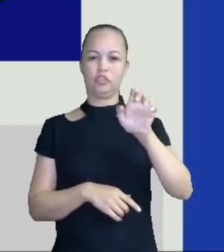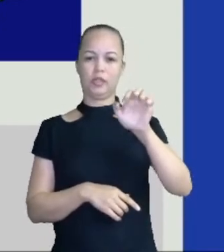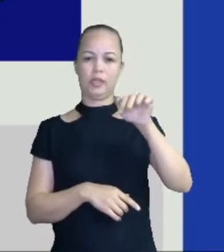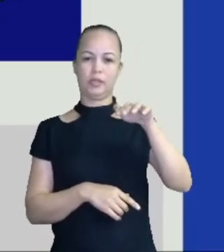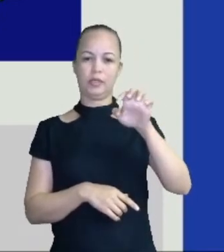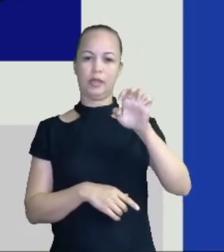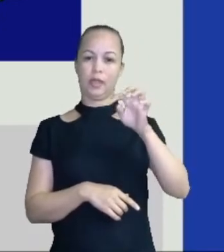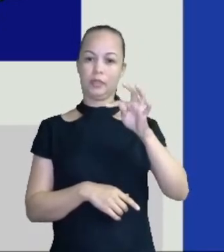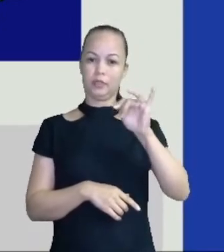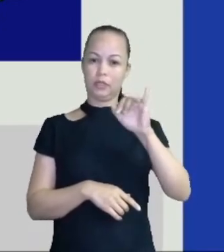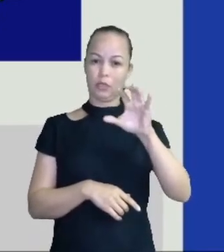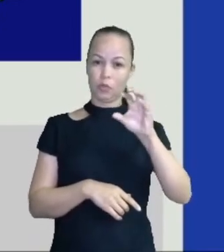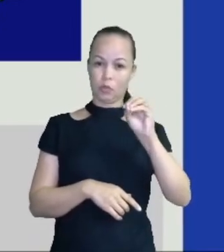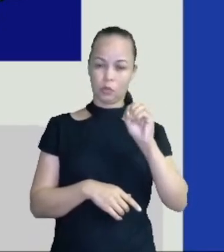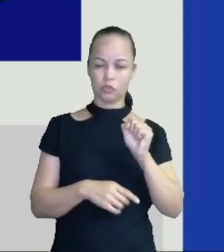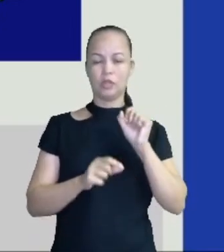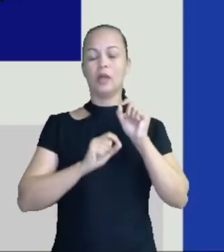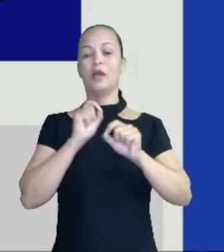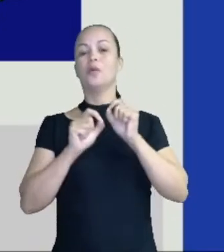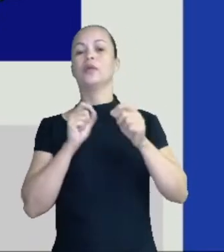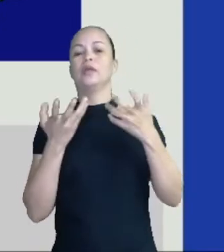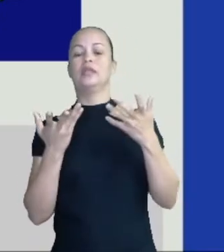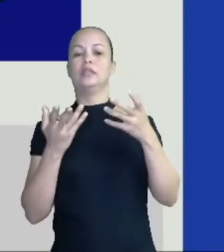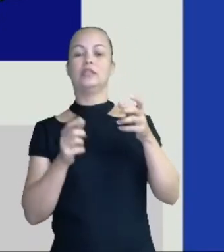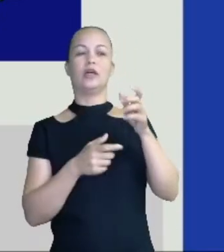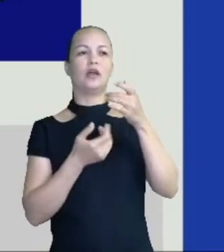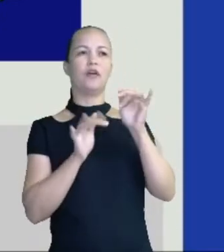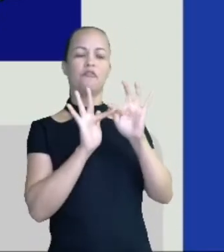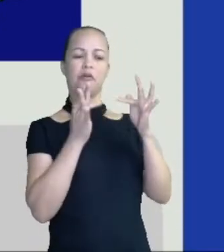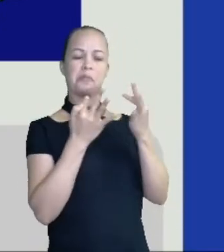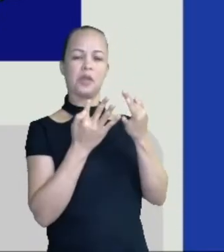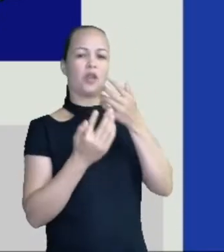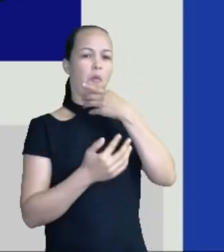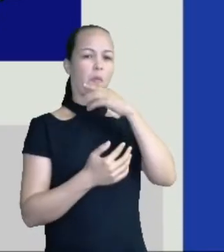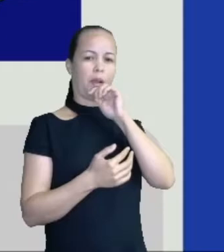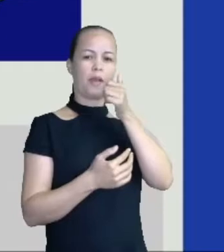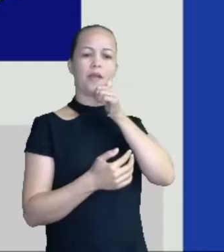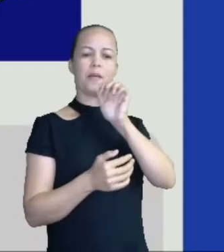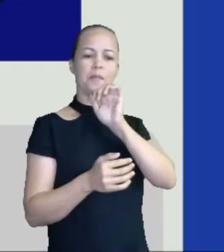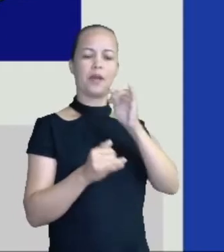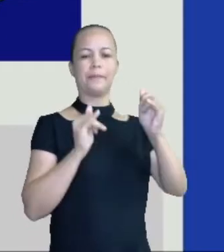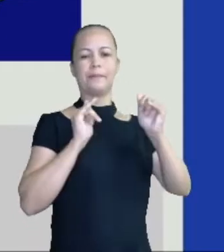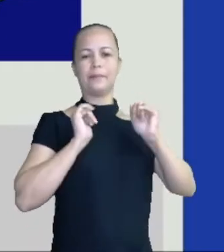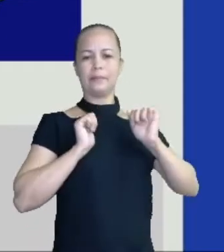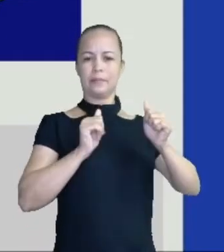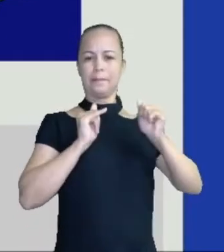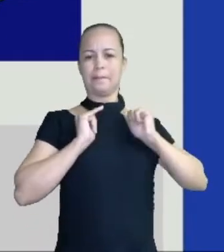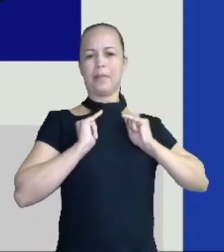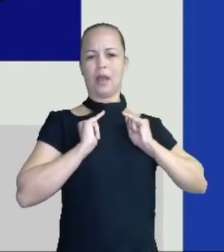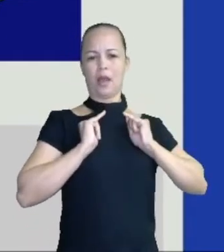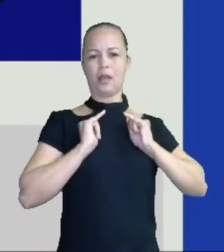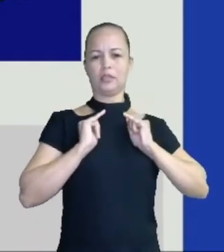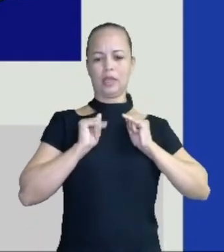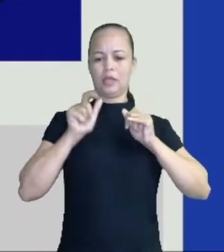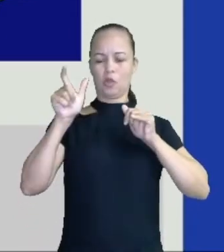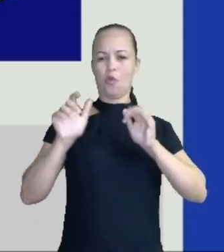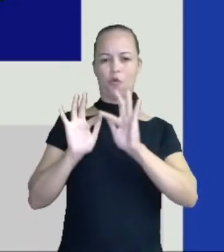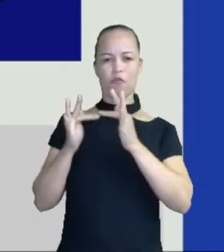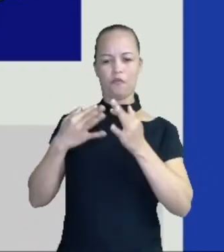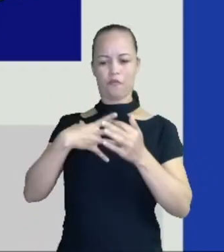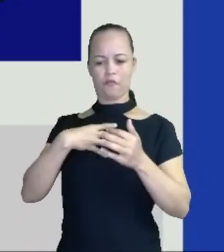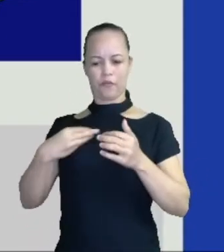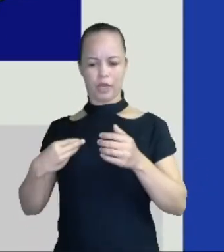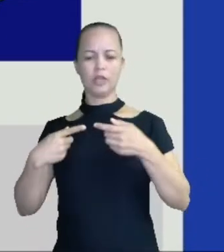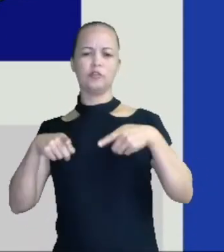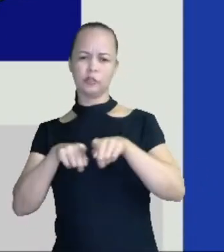uma predisposição para ter e para desenvolver a obesidade. E também os fatores psicológicos também